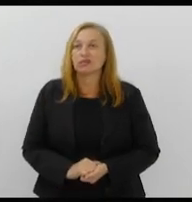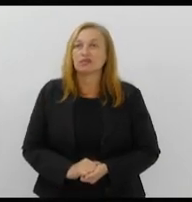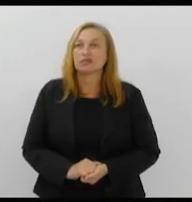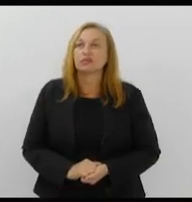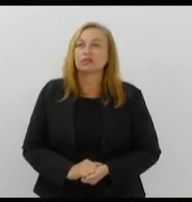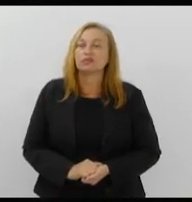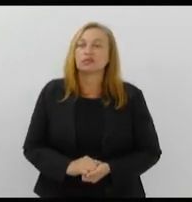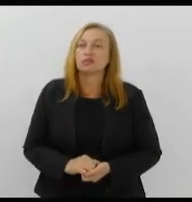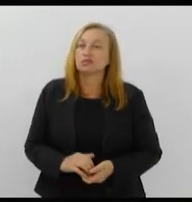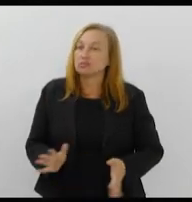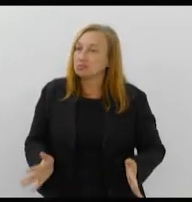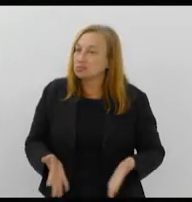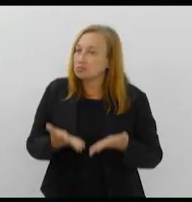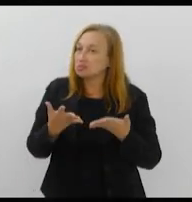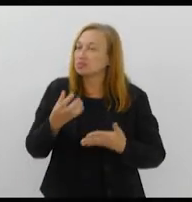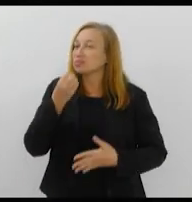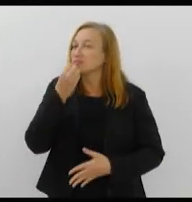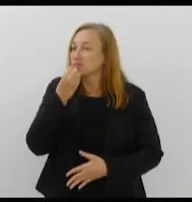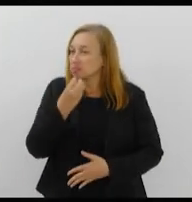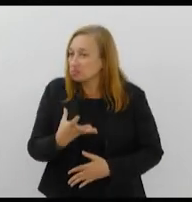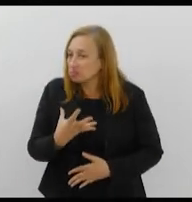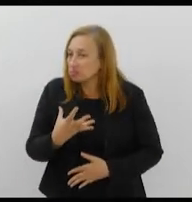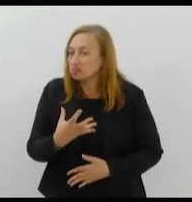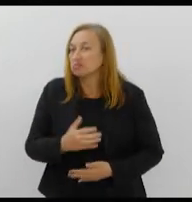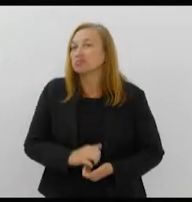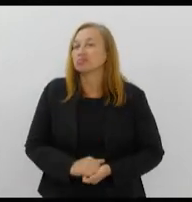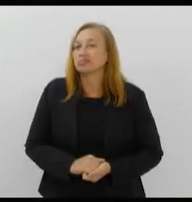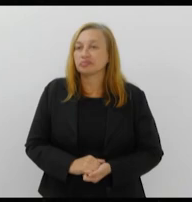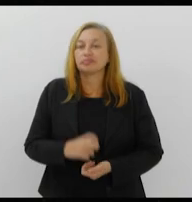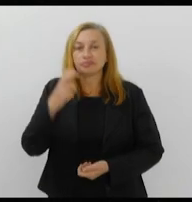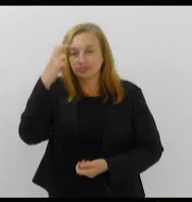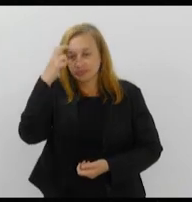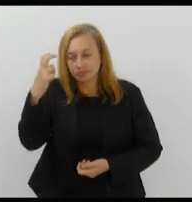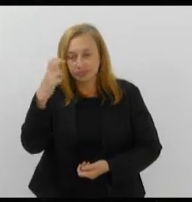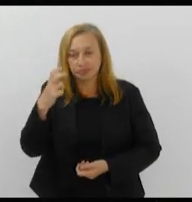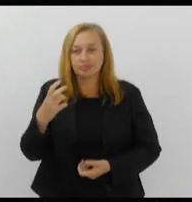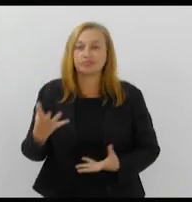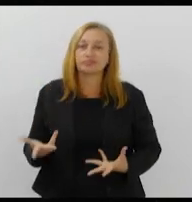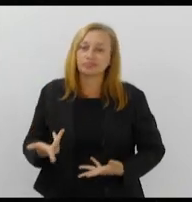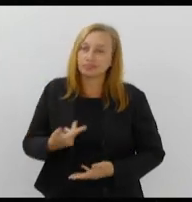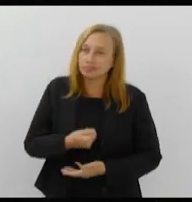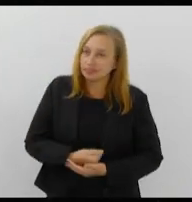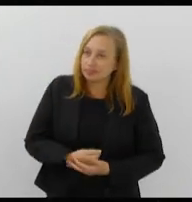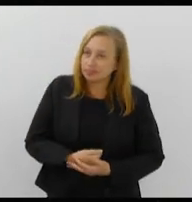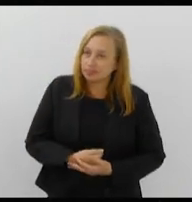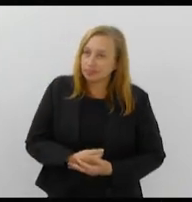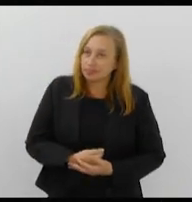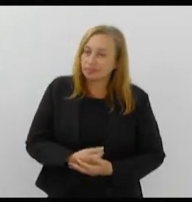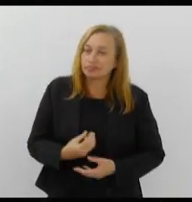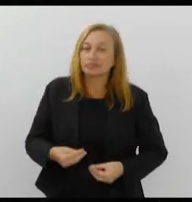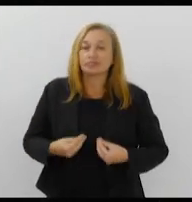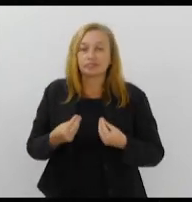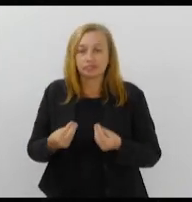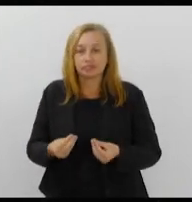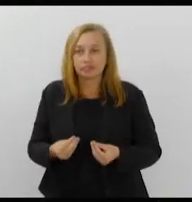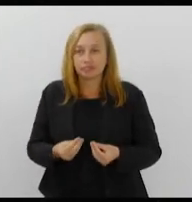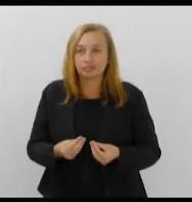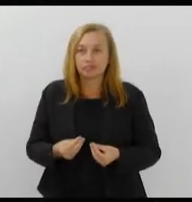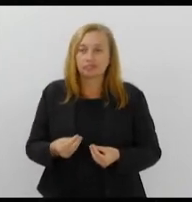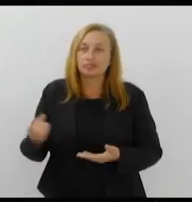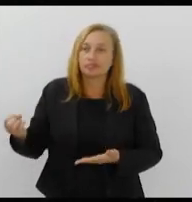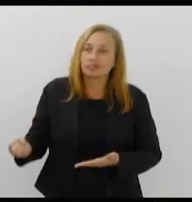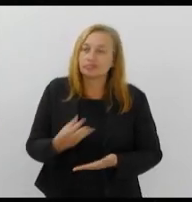iniciativa muito poderosa, potente, inteligente e eficaz para a gente dar às